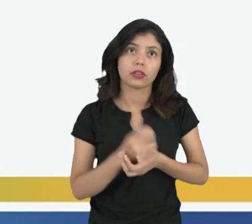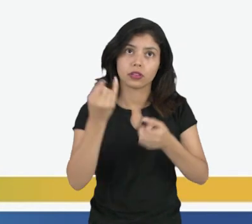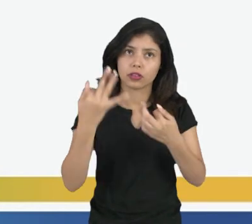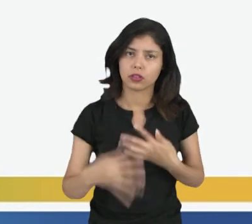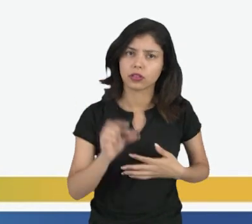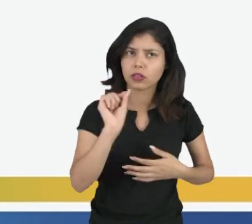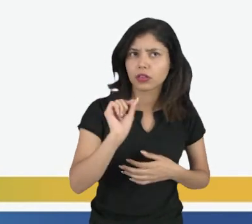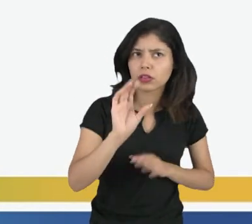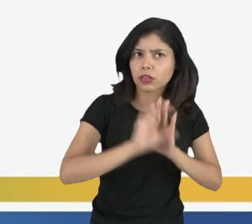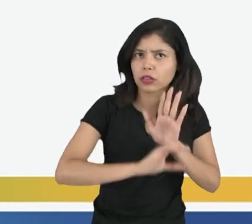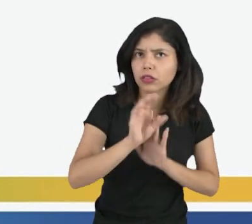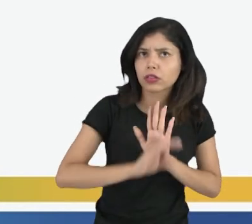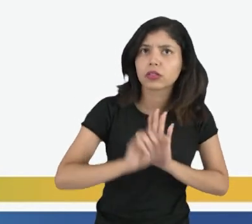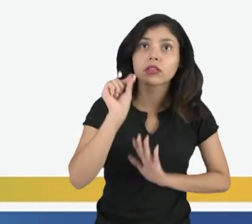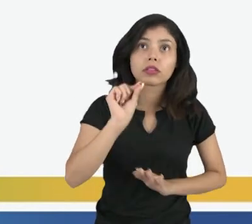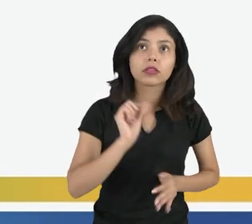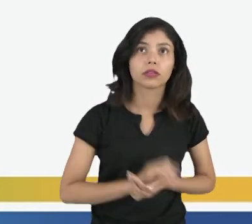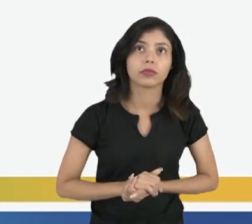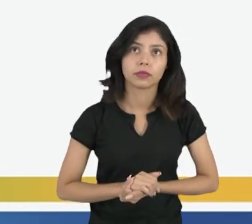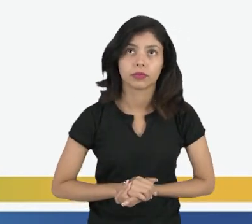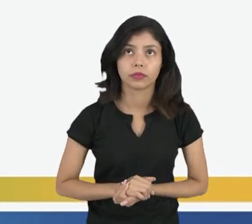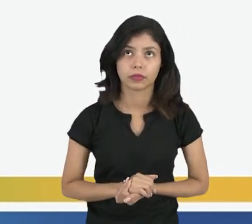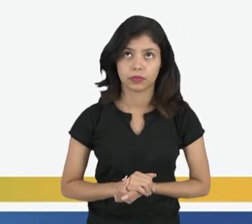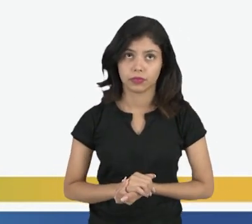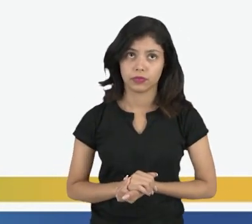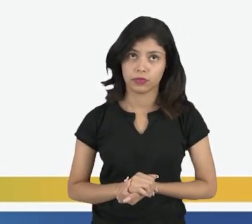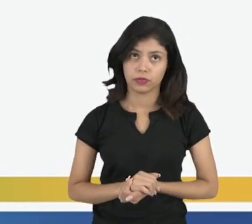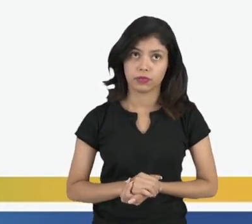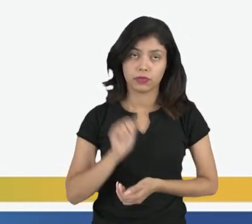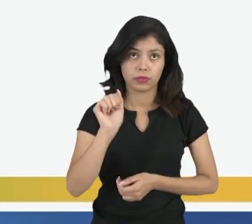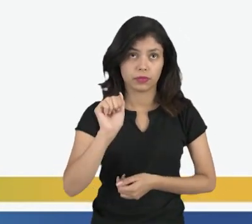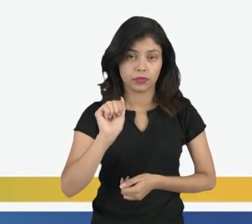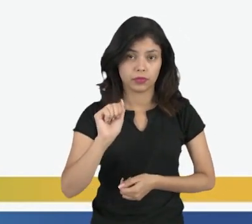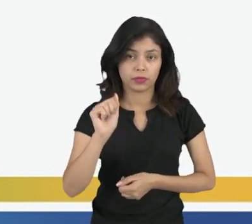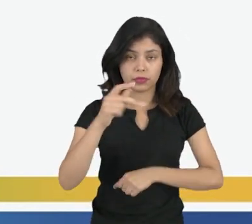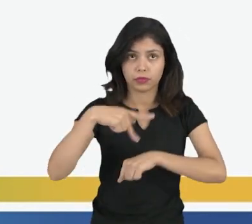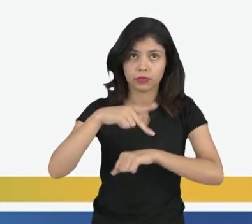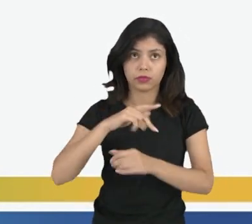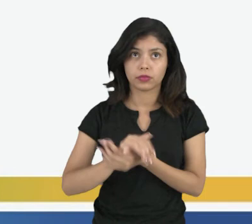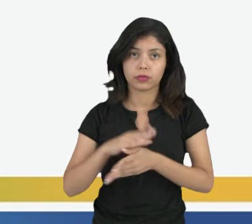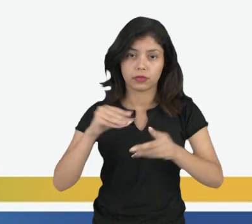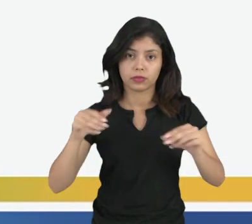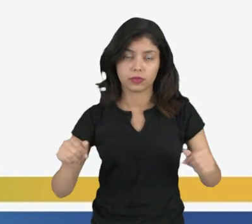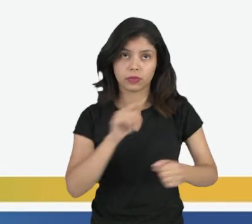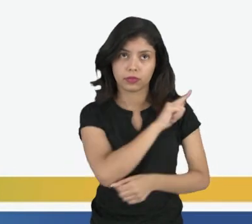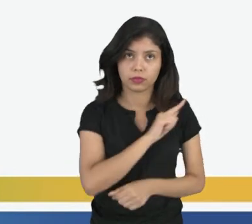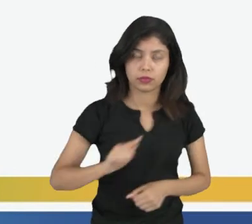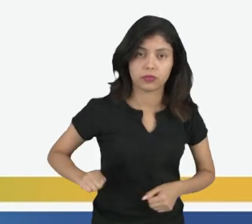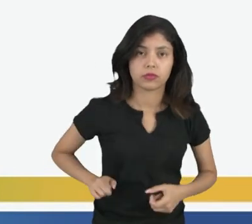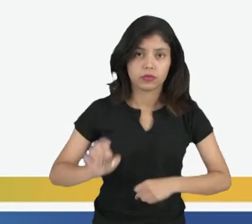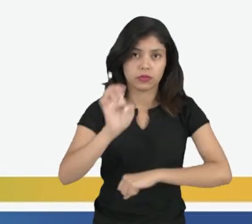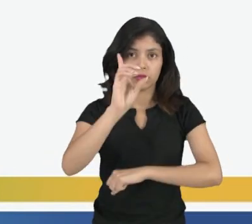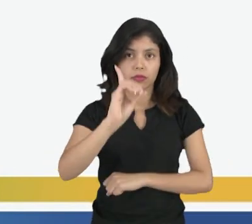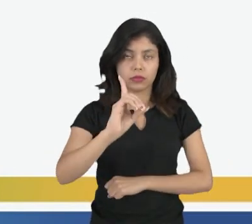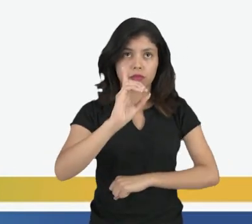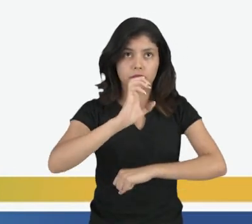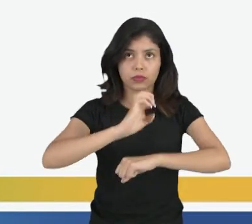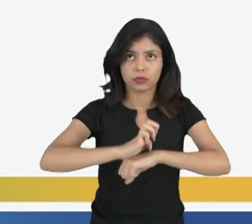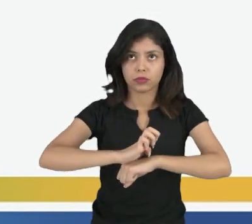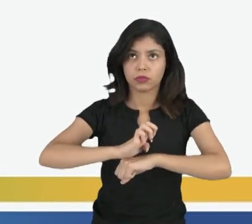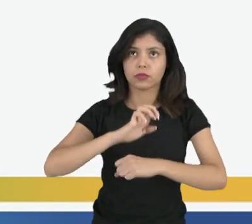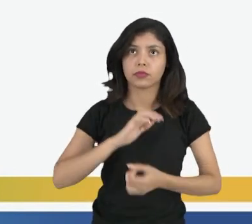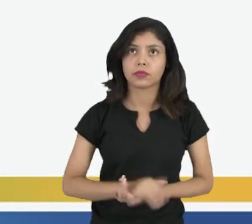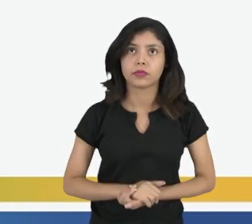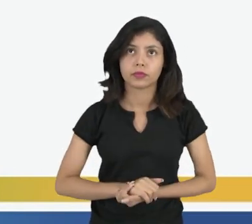temos o conceito de letra a nação letra B território letras e governo